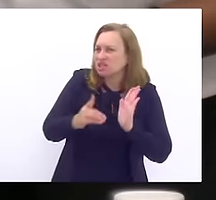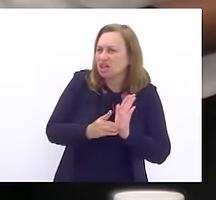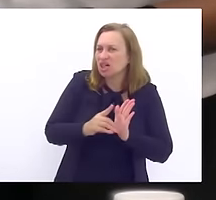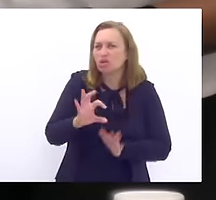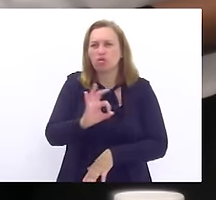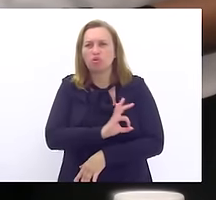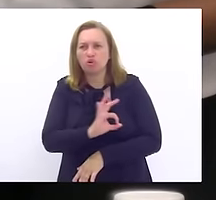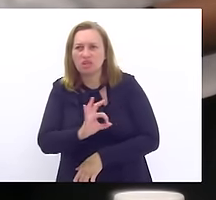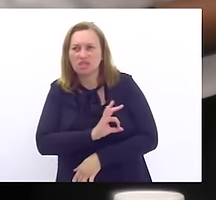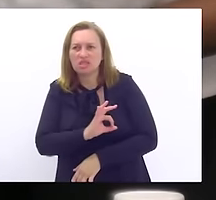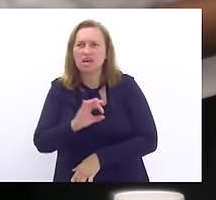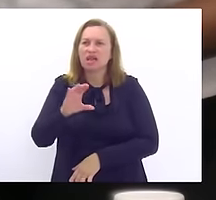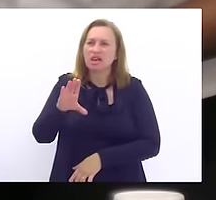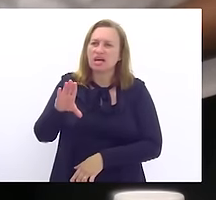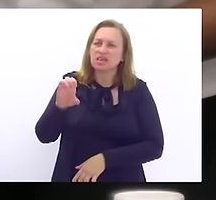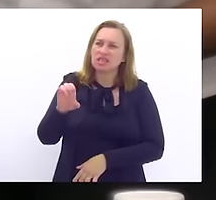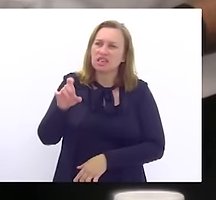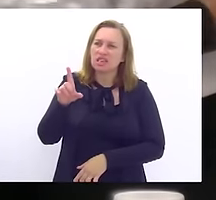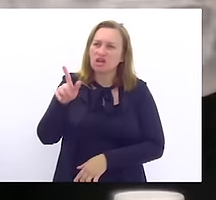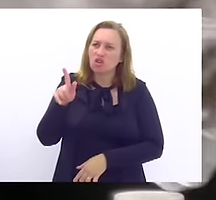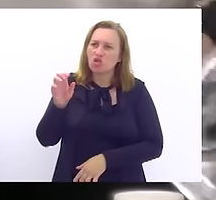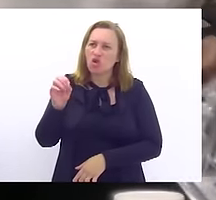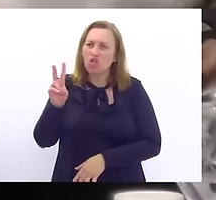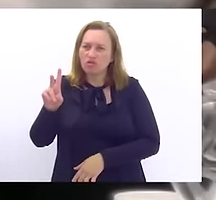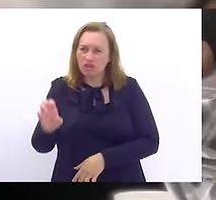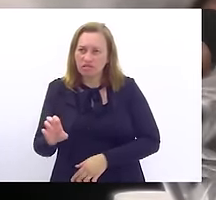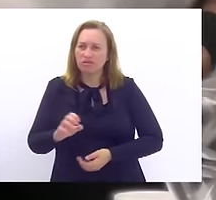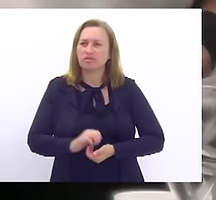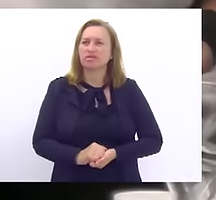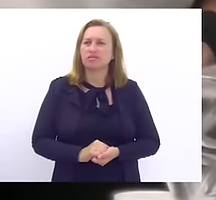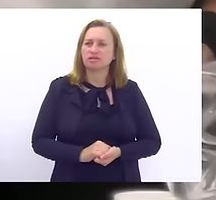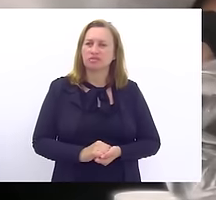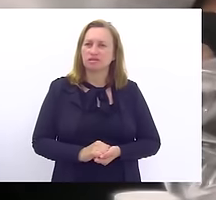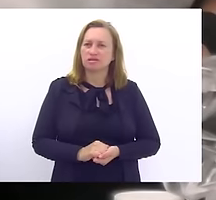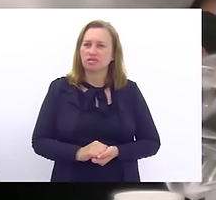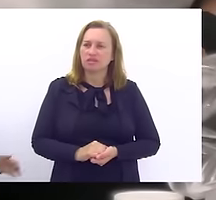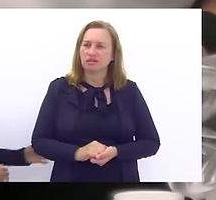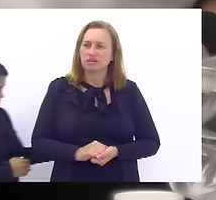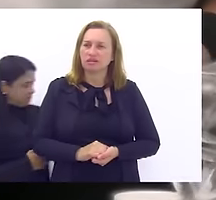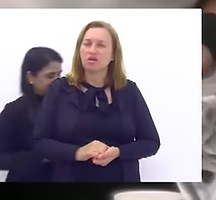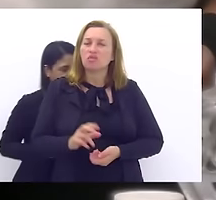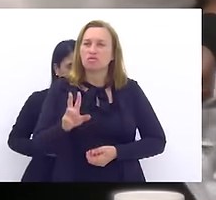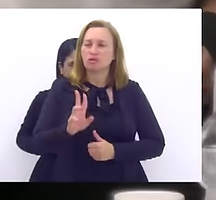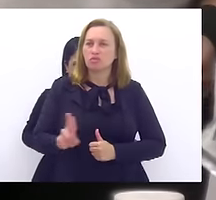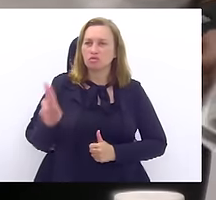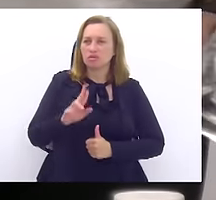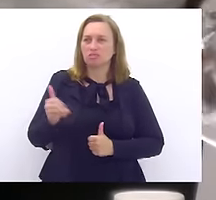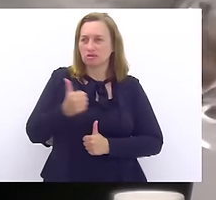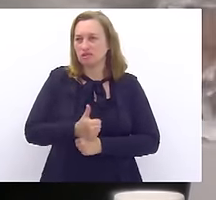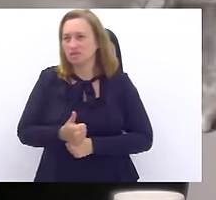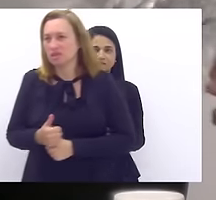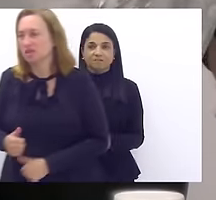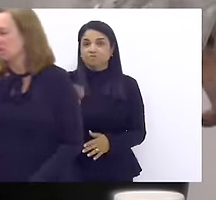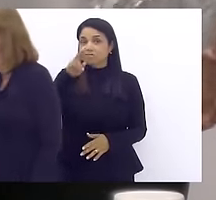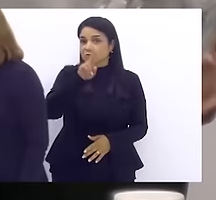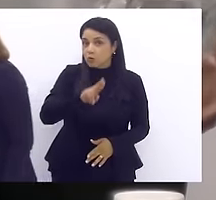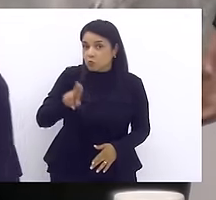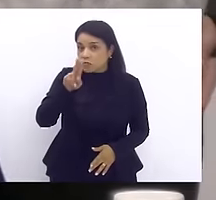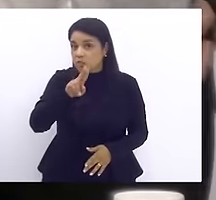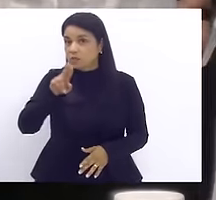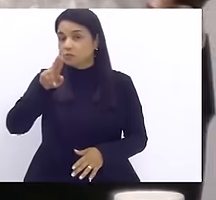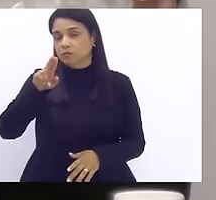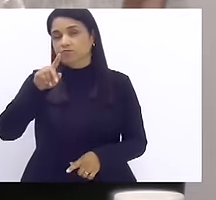as polícias com a segov Vocês estão usando instrumento do Detro